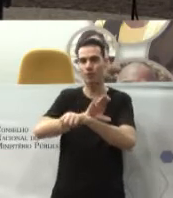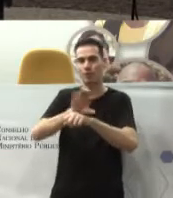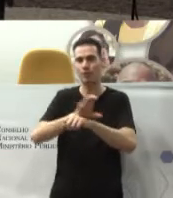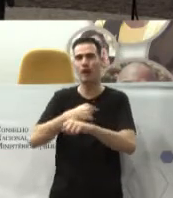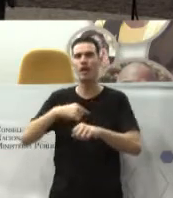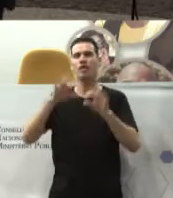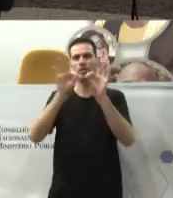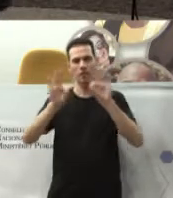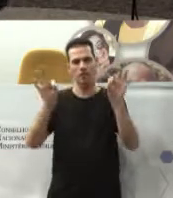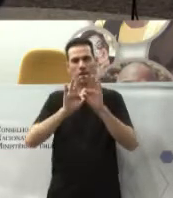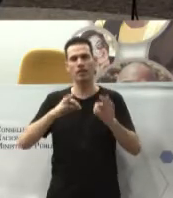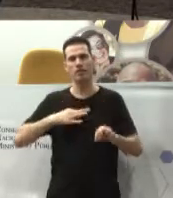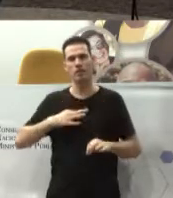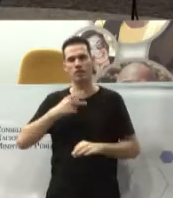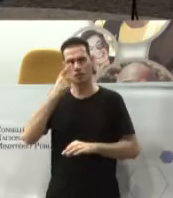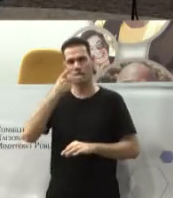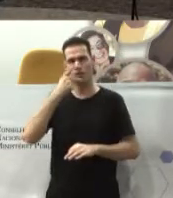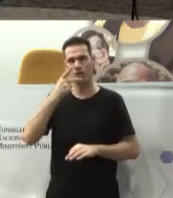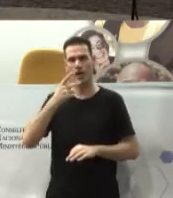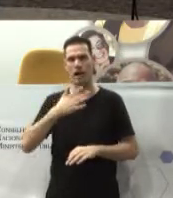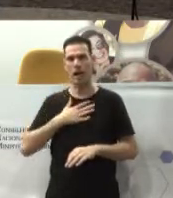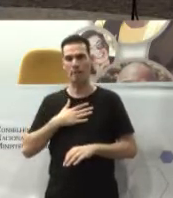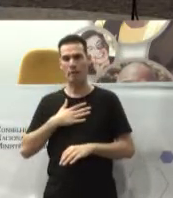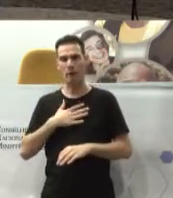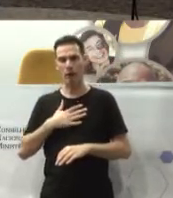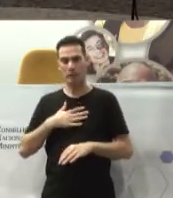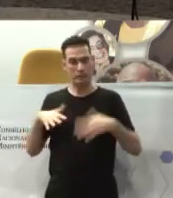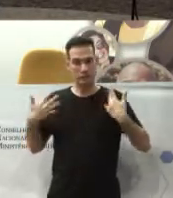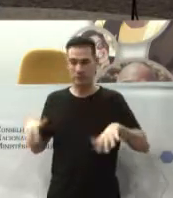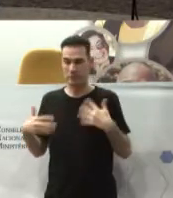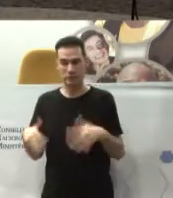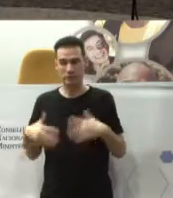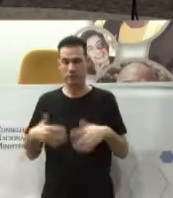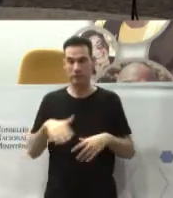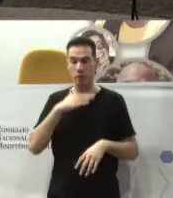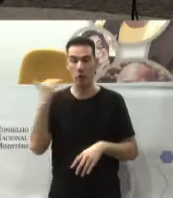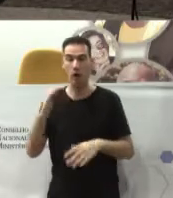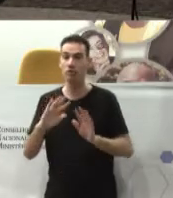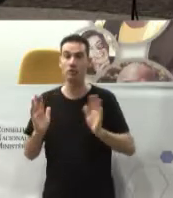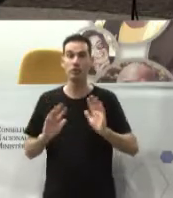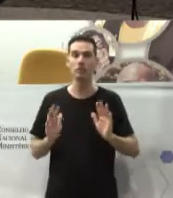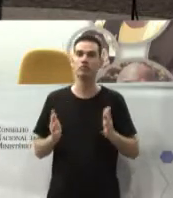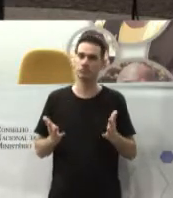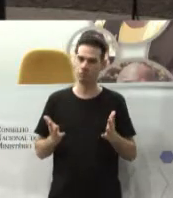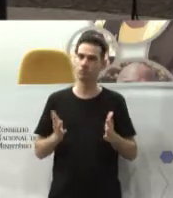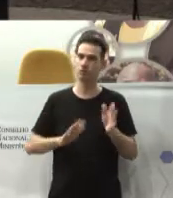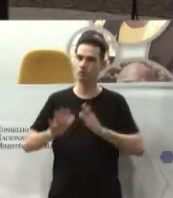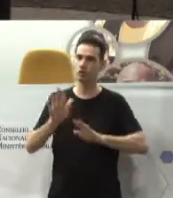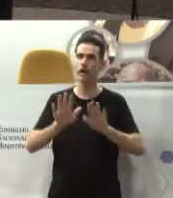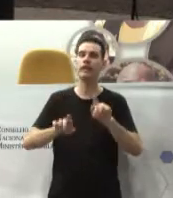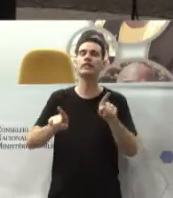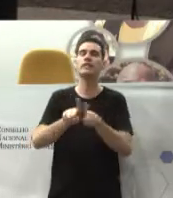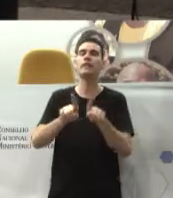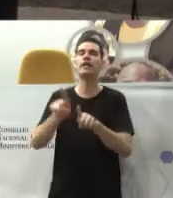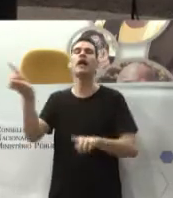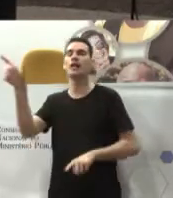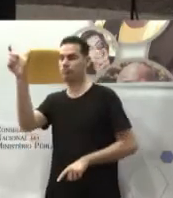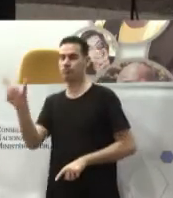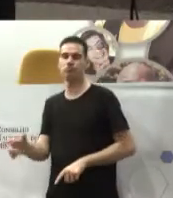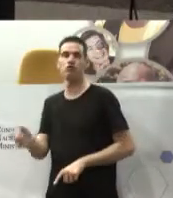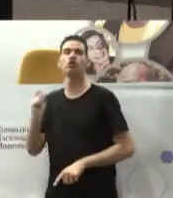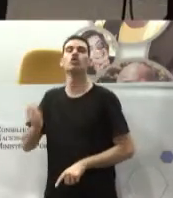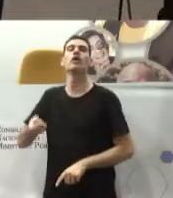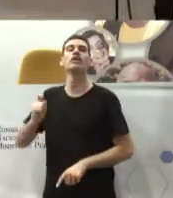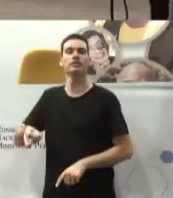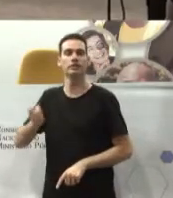frase que eu coloco entre aspas. Na minha mão não morre, fecha aspas. Dá o que se pede. Como o juiz também, na mesma situação, tende a